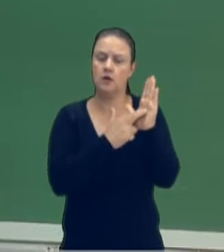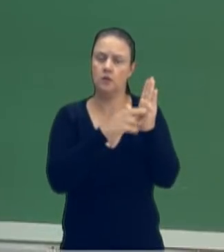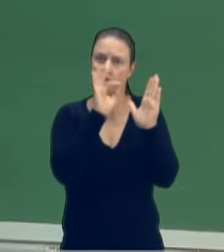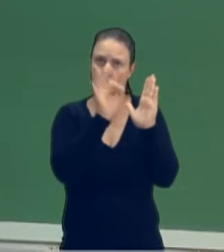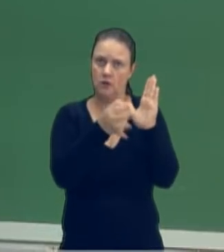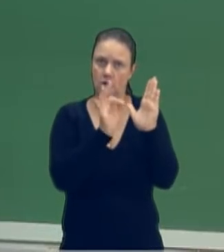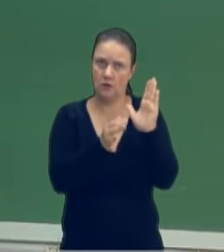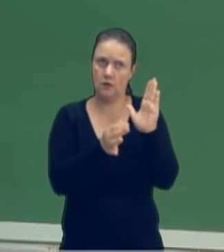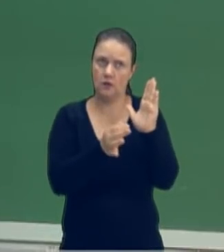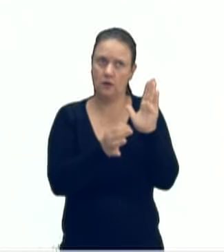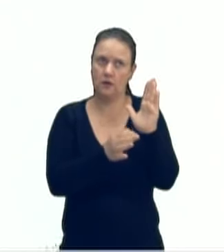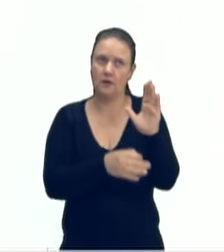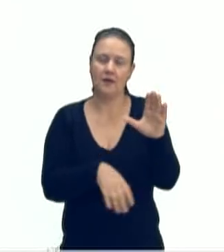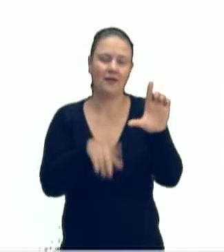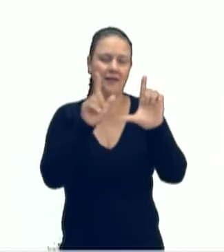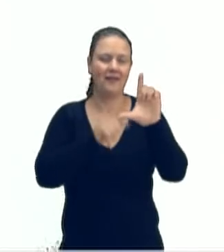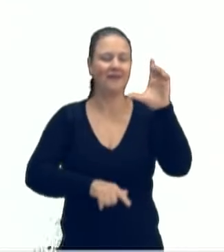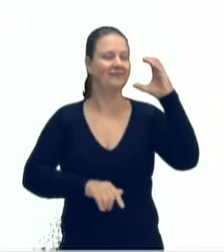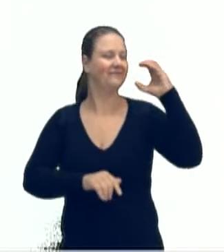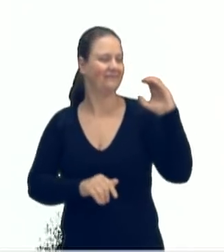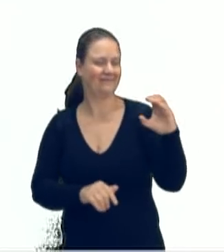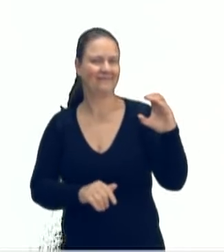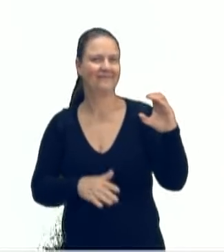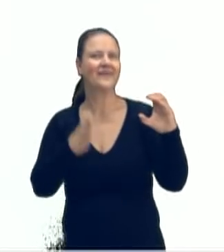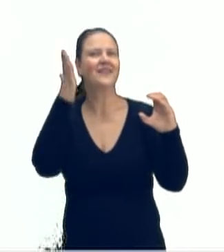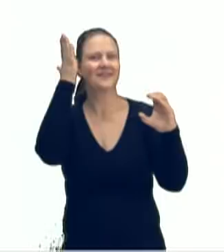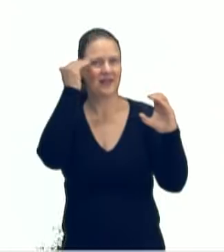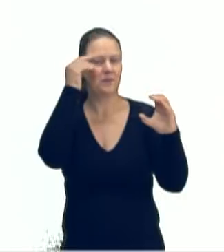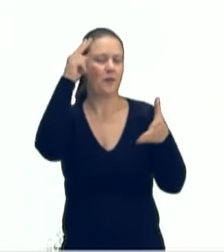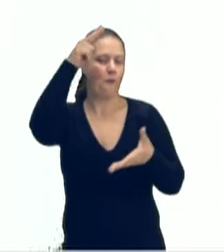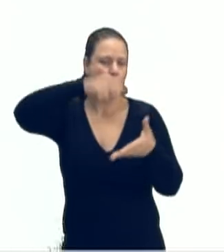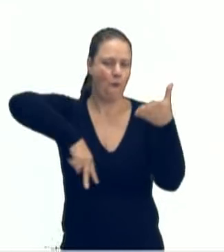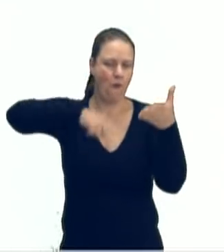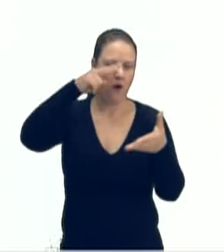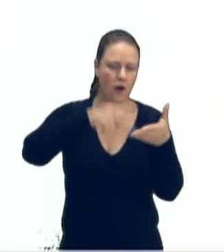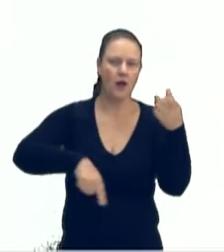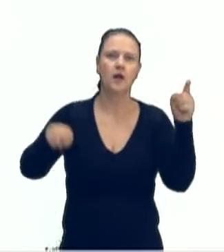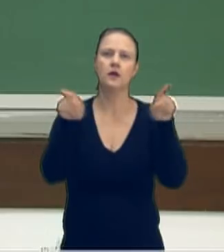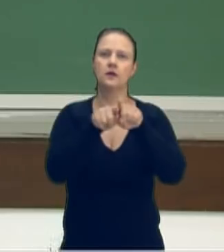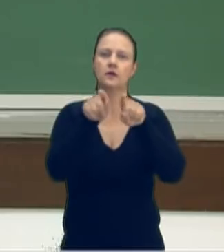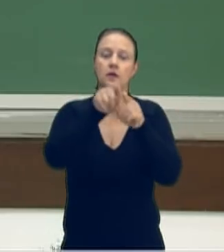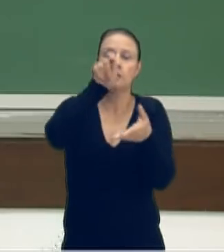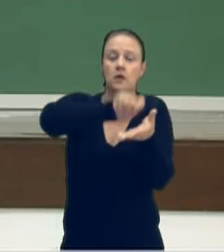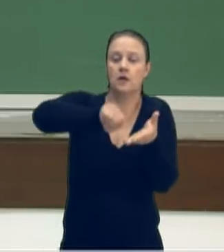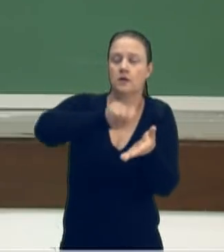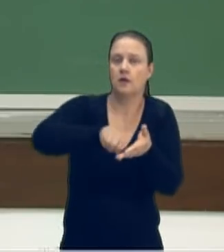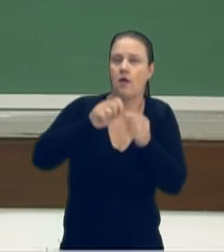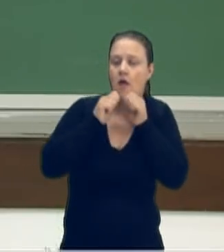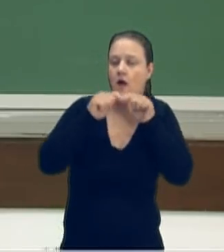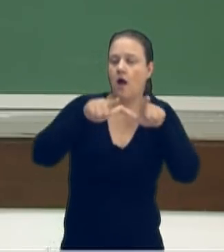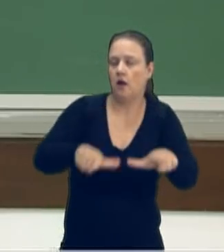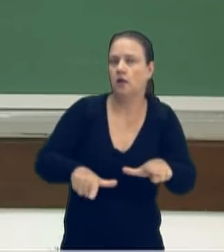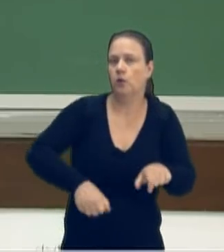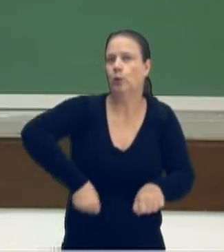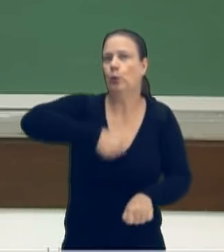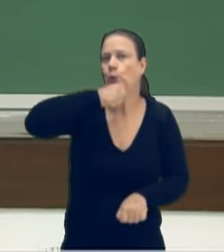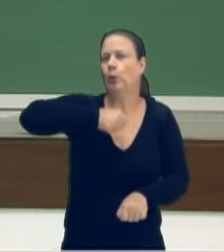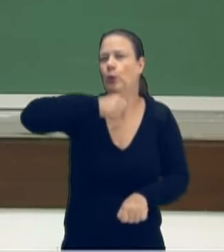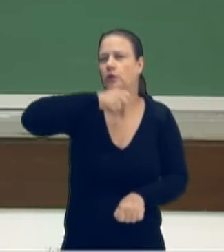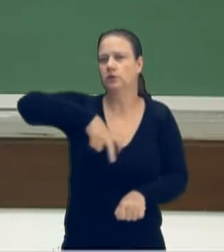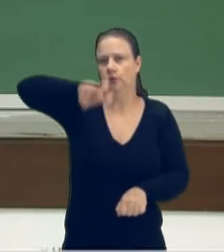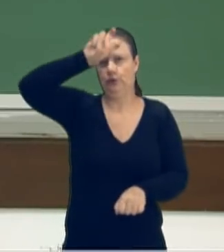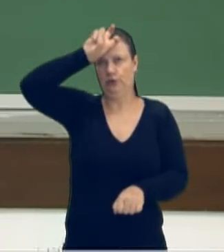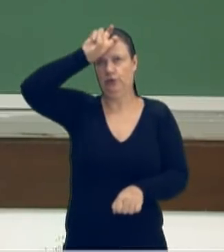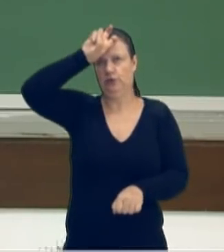o aluno que respondeu. Letra C, sabiam ler e escrever o hieróglifo. Né? O hieróglifo era o alfabeto